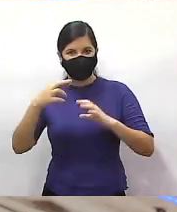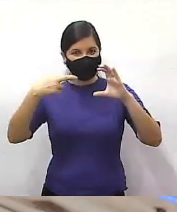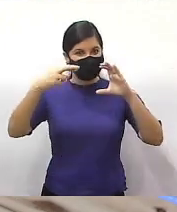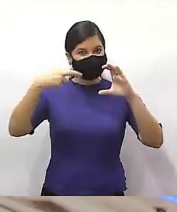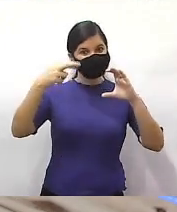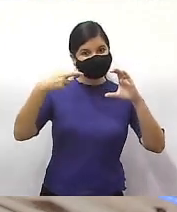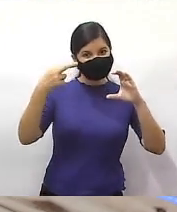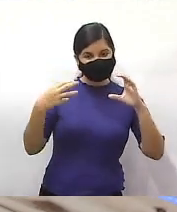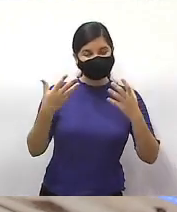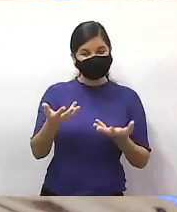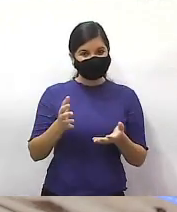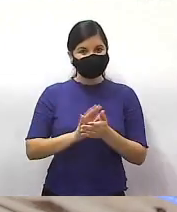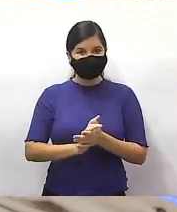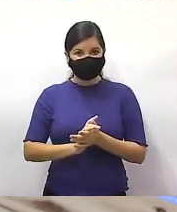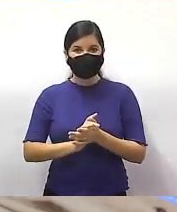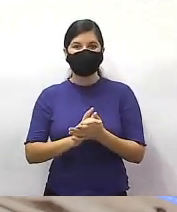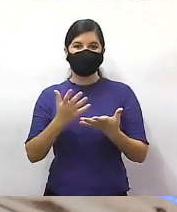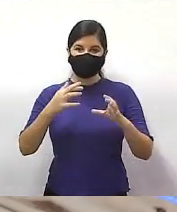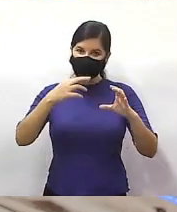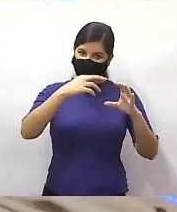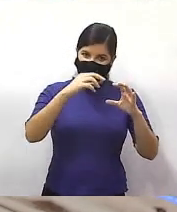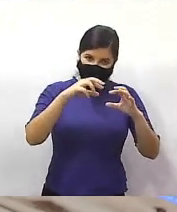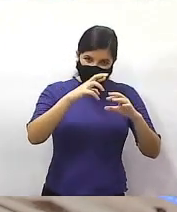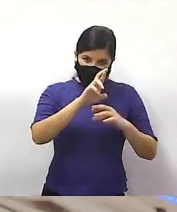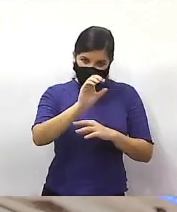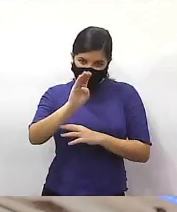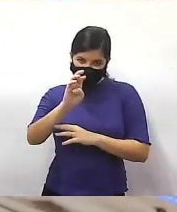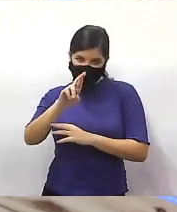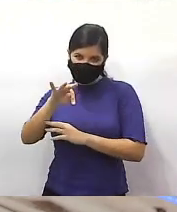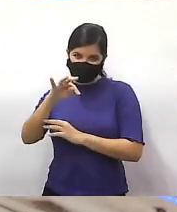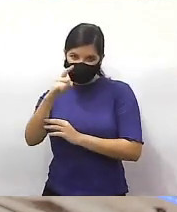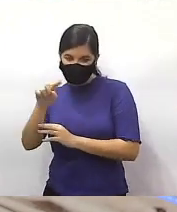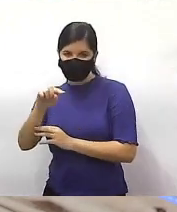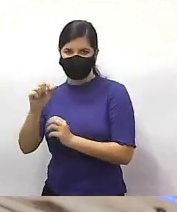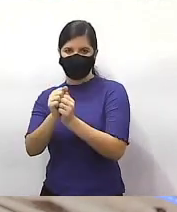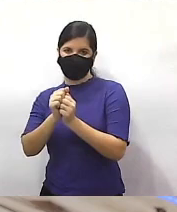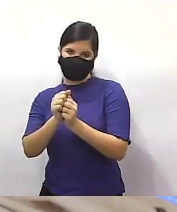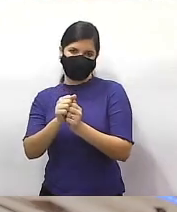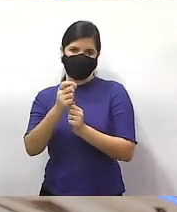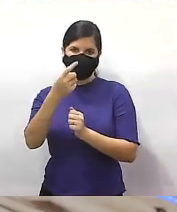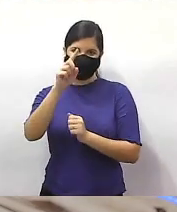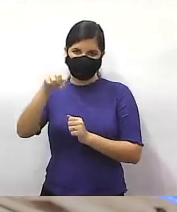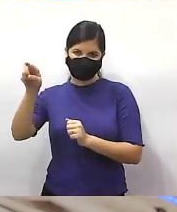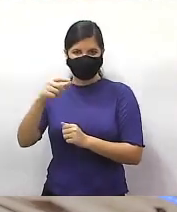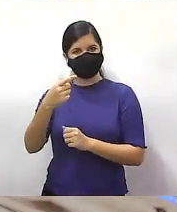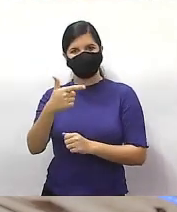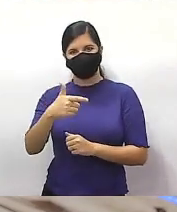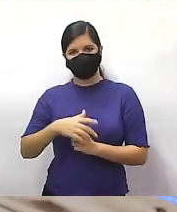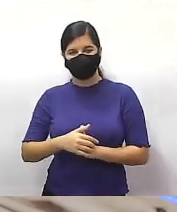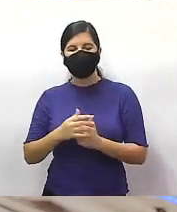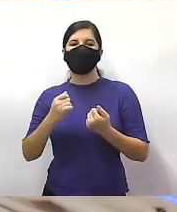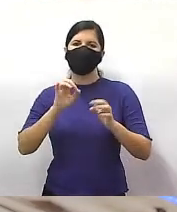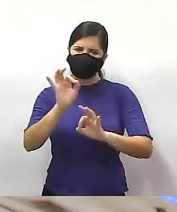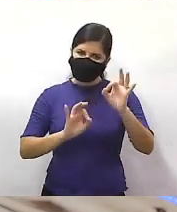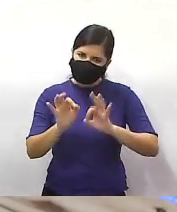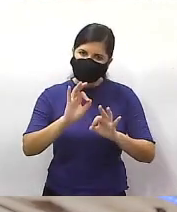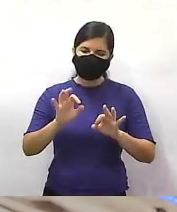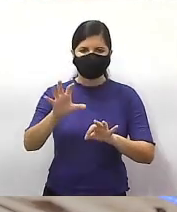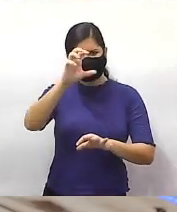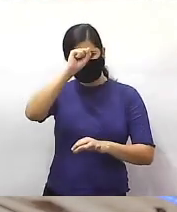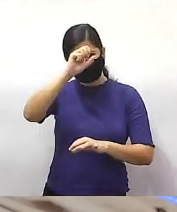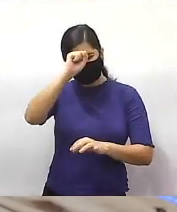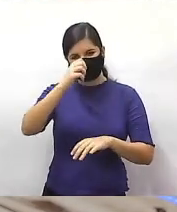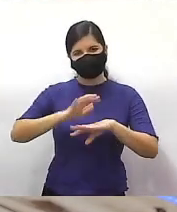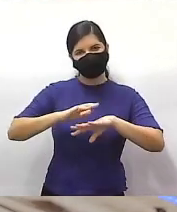da Transmissão, tudo junto sem acento. E esteja preparado para absorver o melhor de conhecimentos de